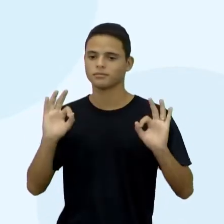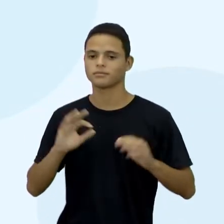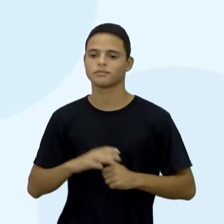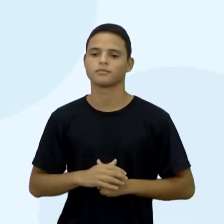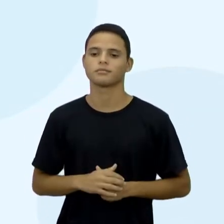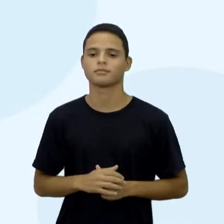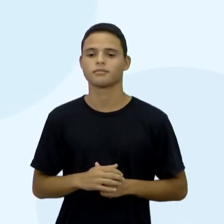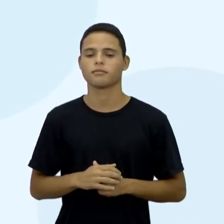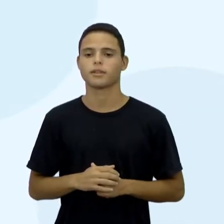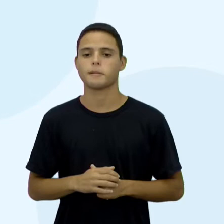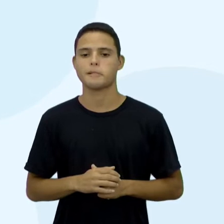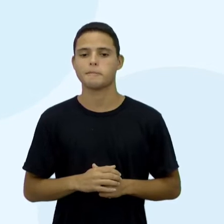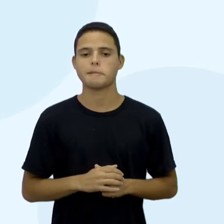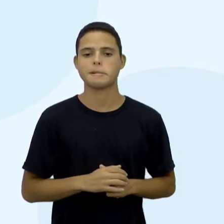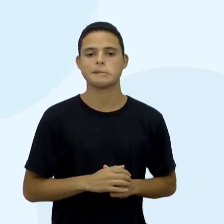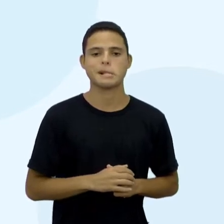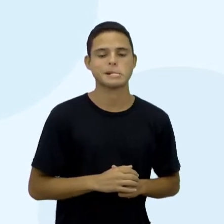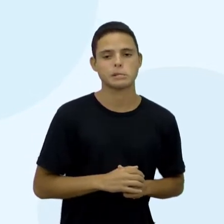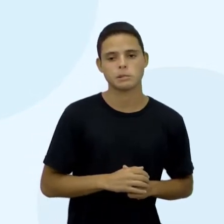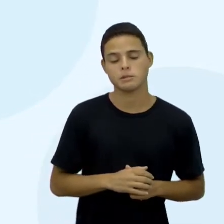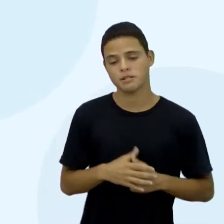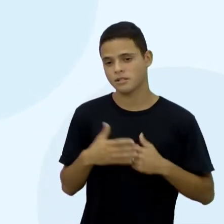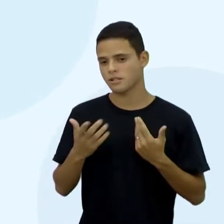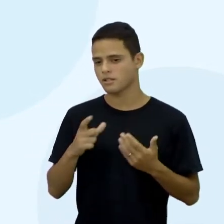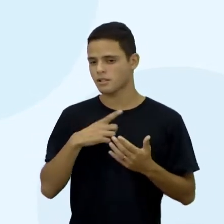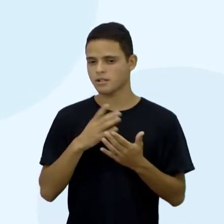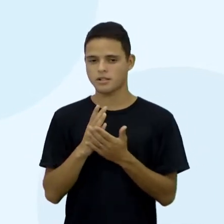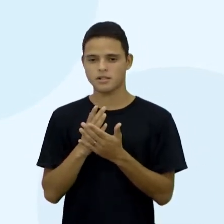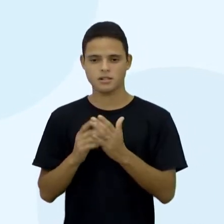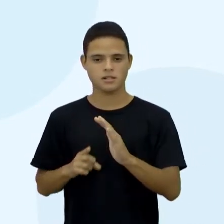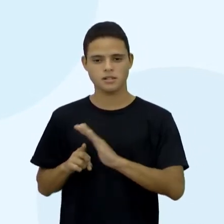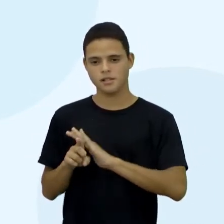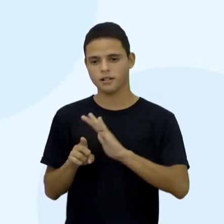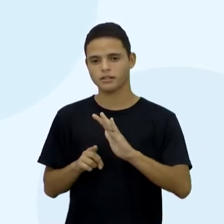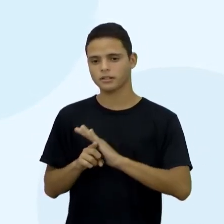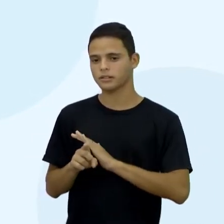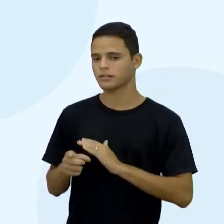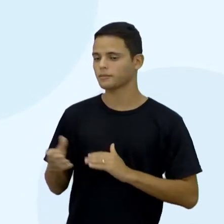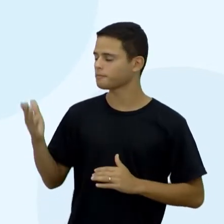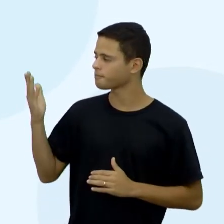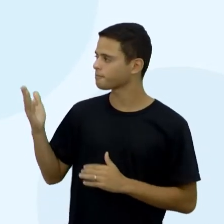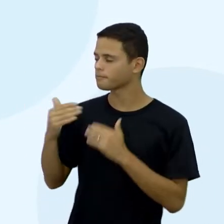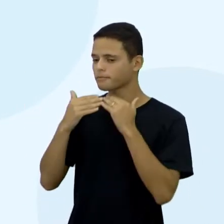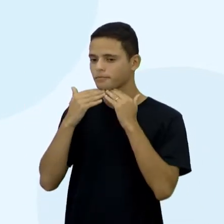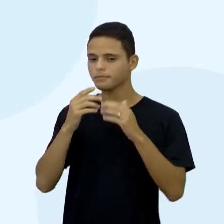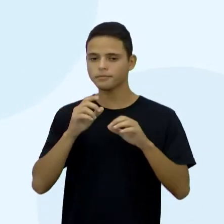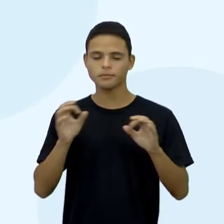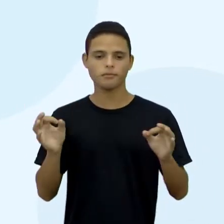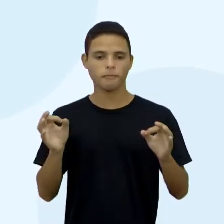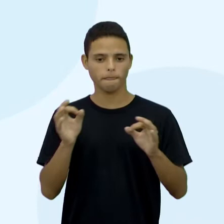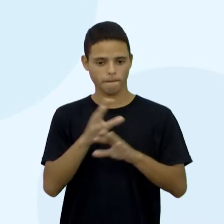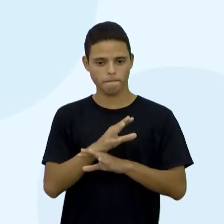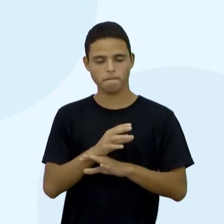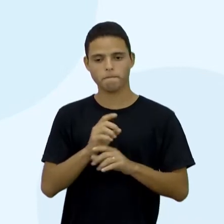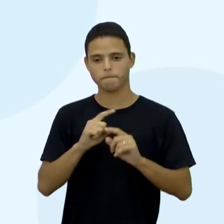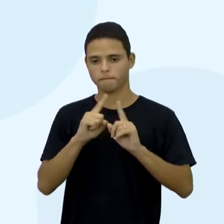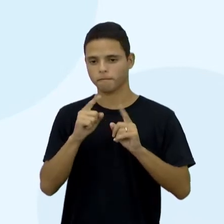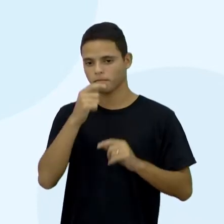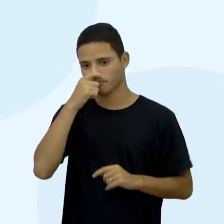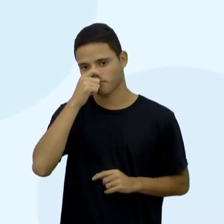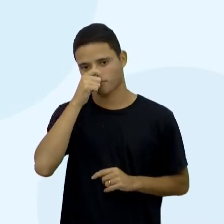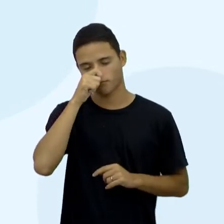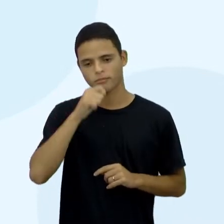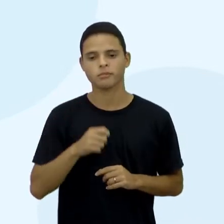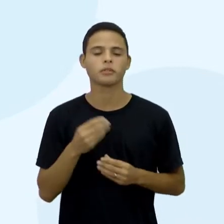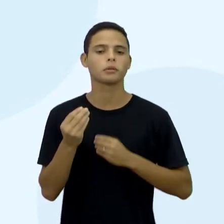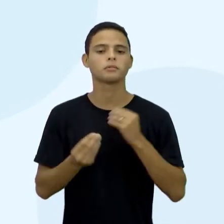difícil. Então, aí a gente vai trazer algumas perguntas, né? Que não vai dar tempo da gente fazer todas, mas assim, como